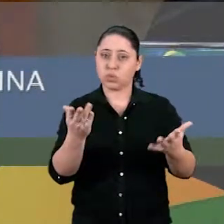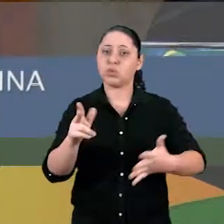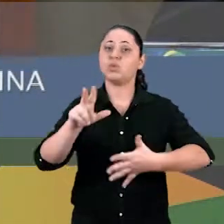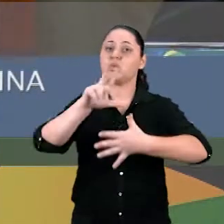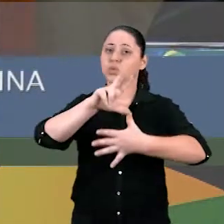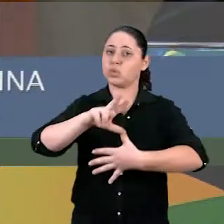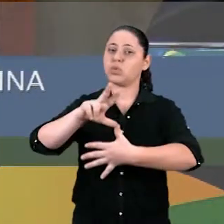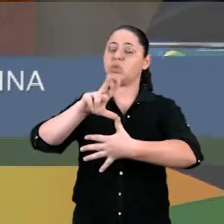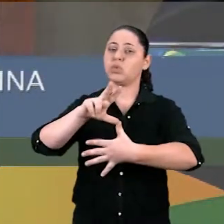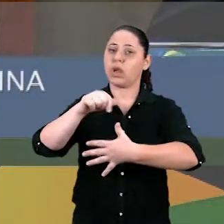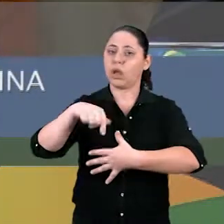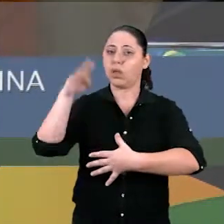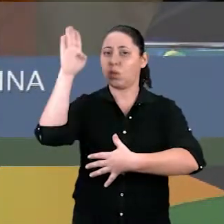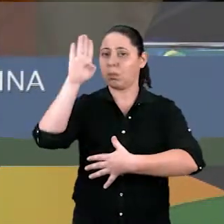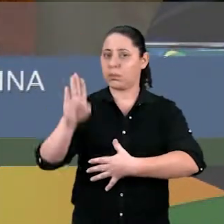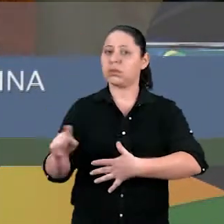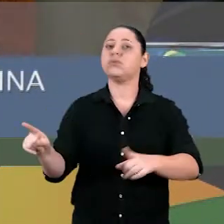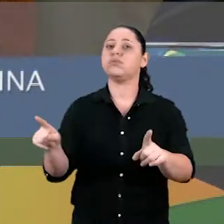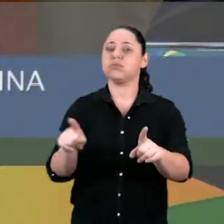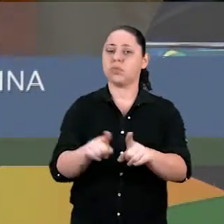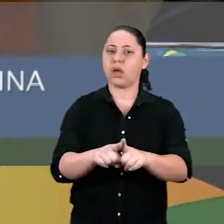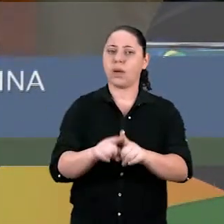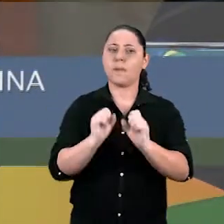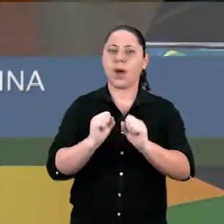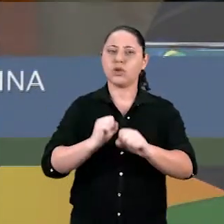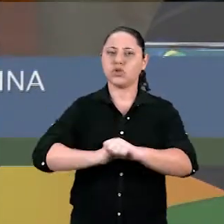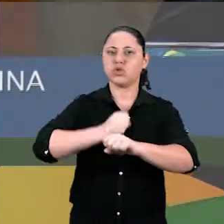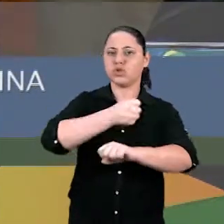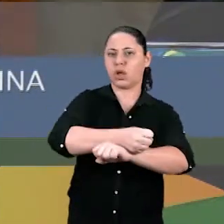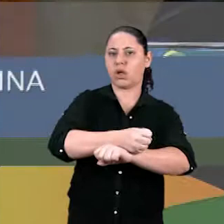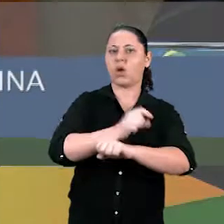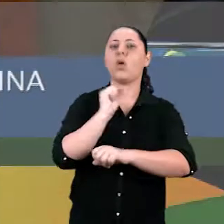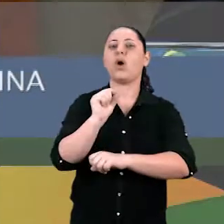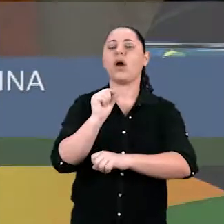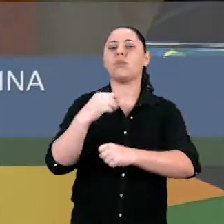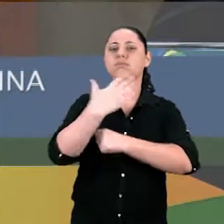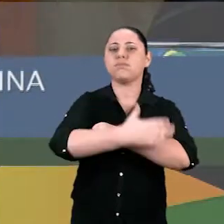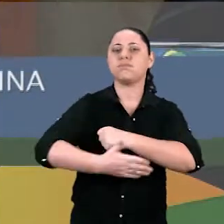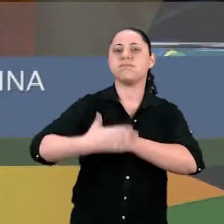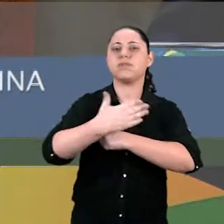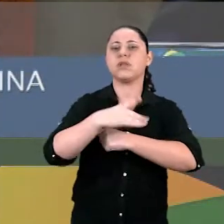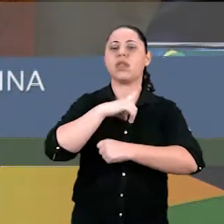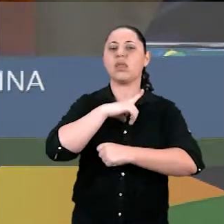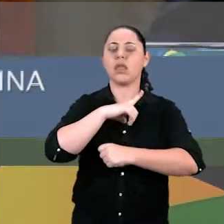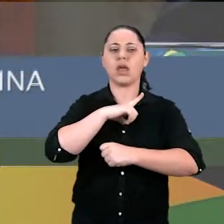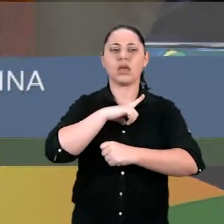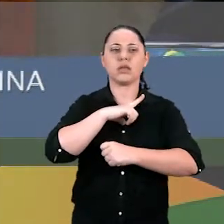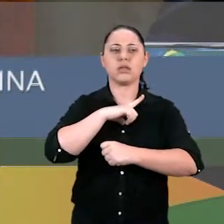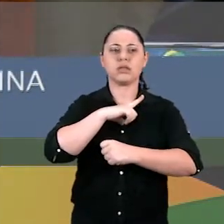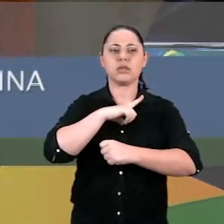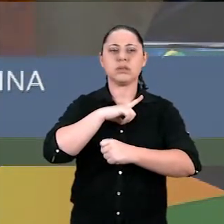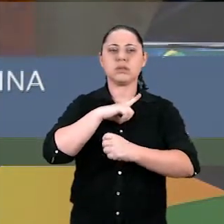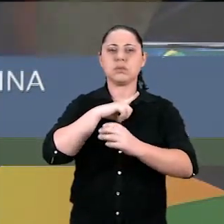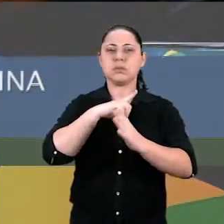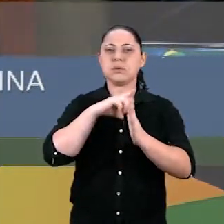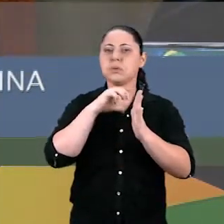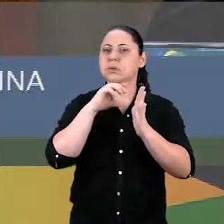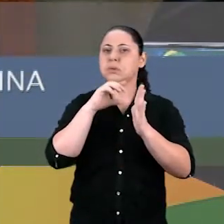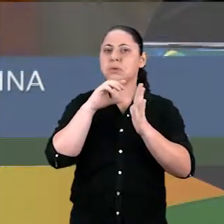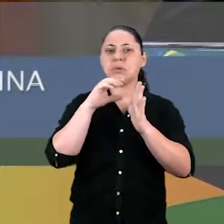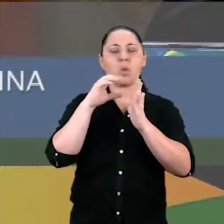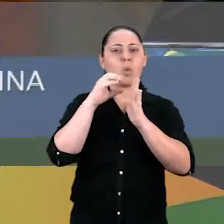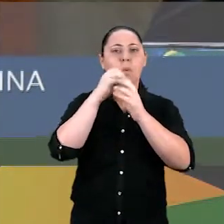colegas latino-americanos, é possível defender que existem aspectos